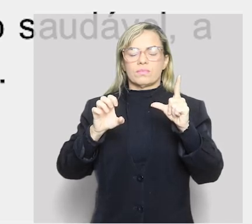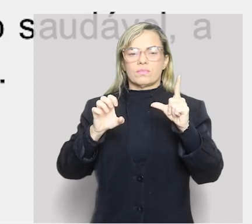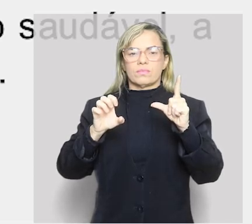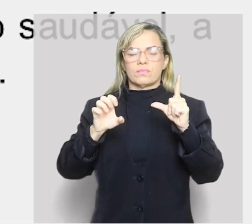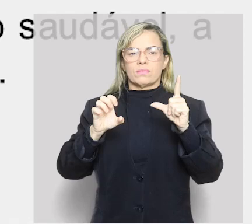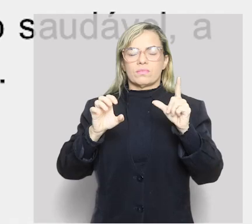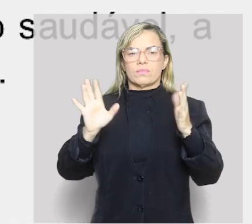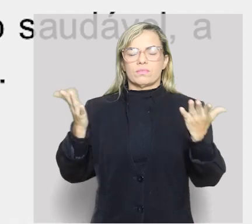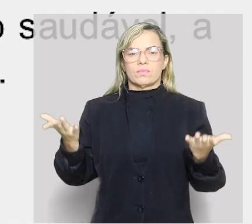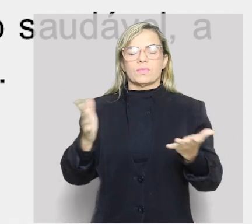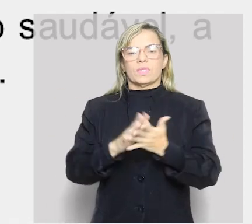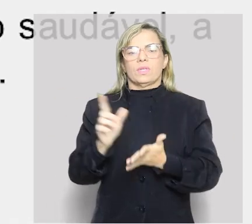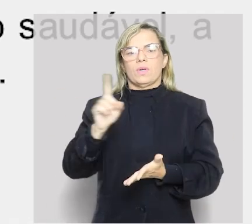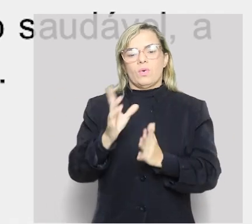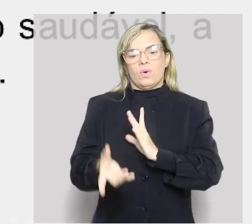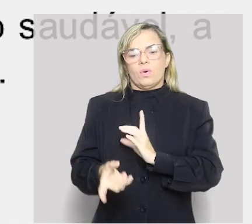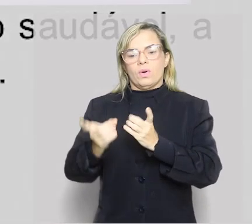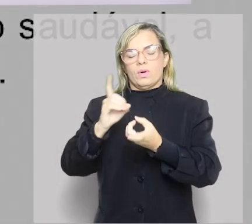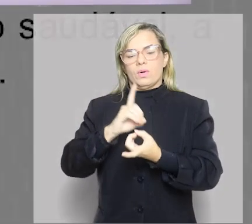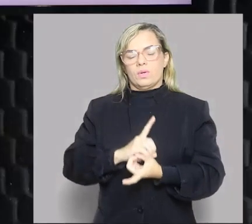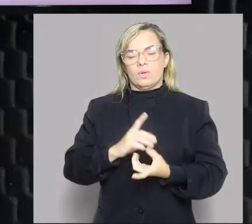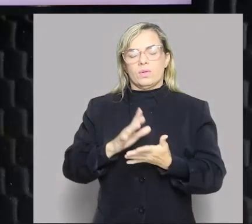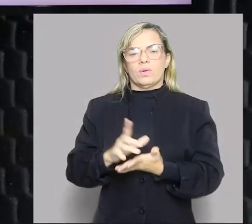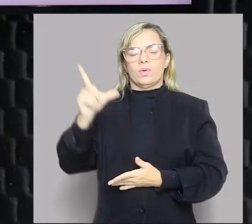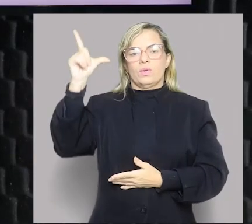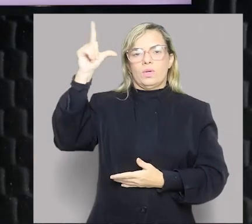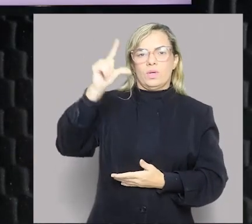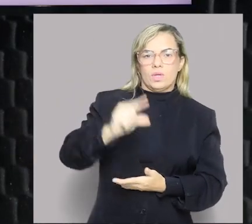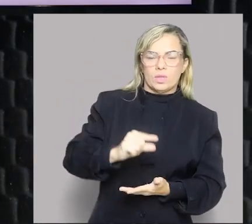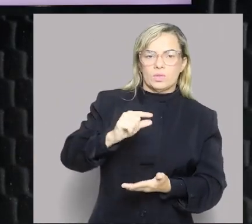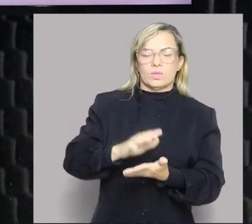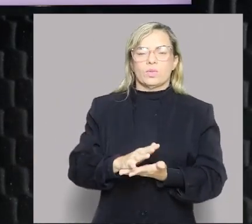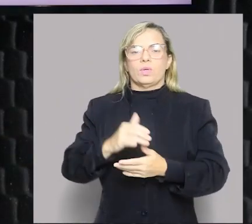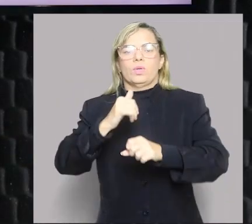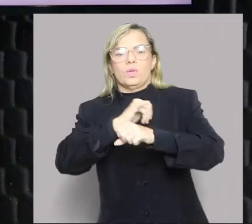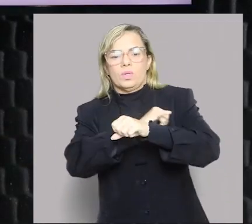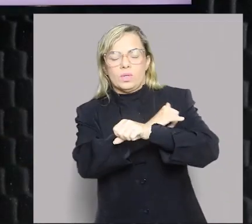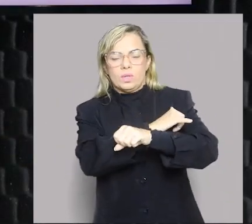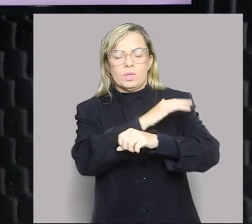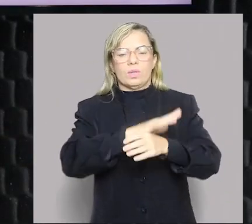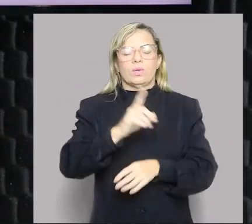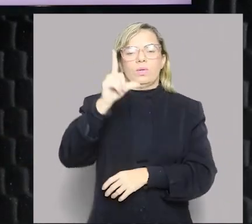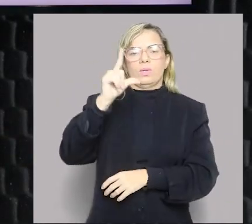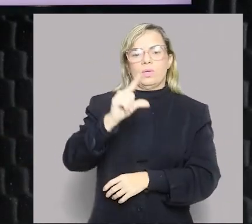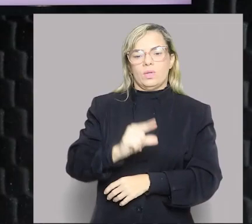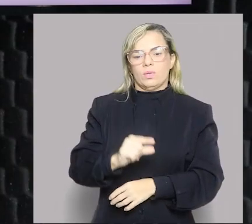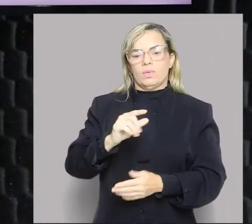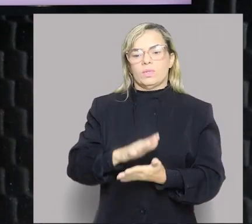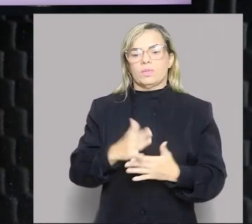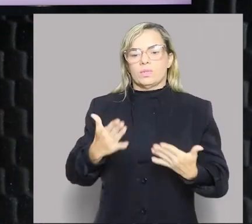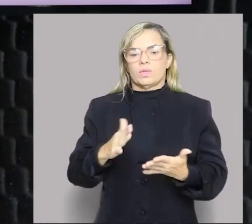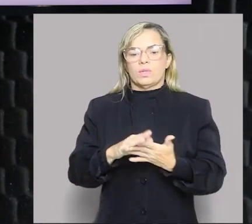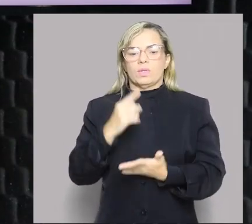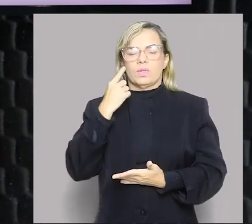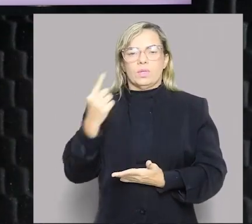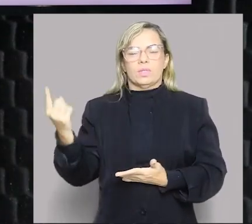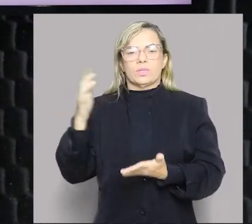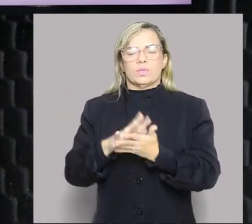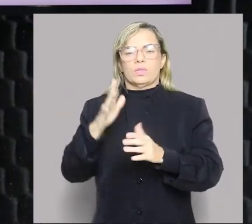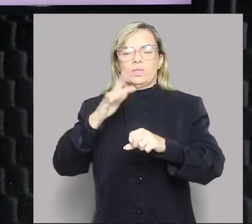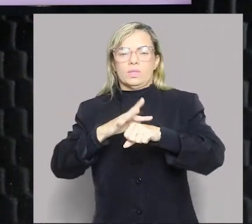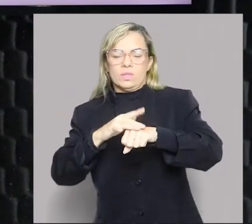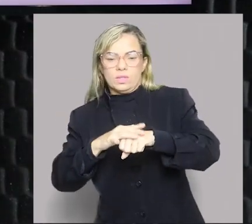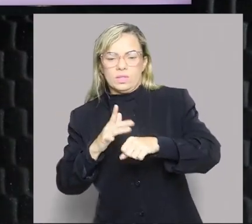gordura. Não, é o contrário, com a redução das gorduras, certo? Diminuição do colesterol. E quando ele